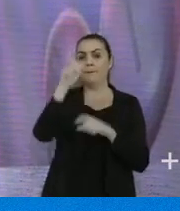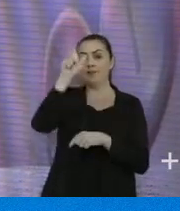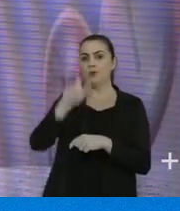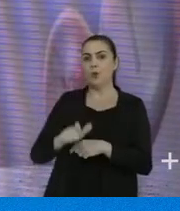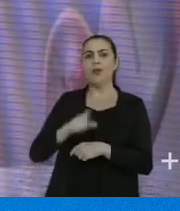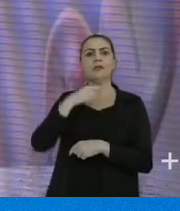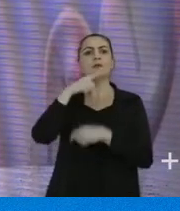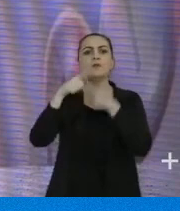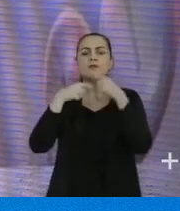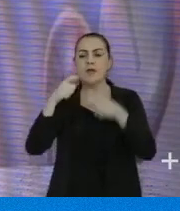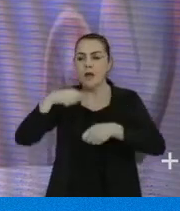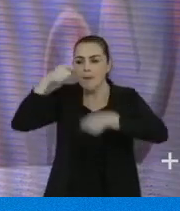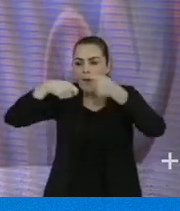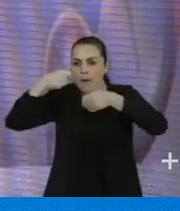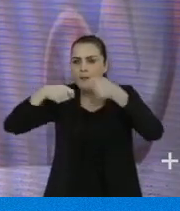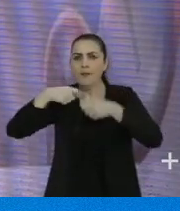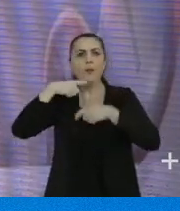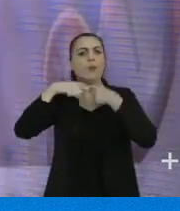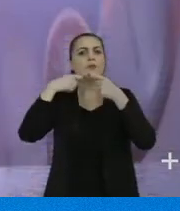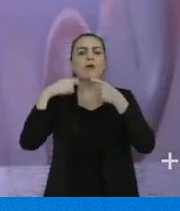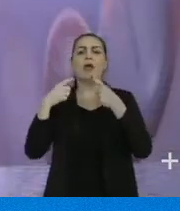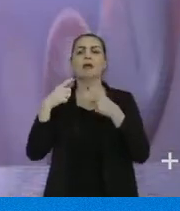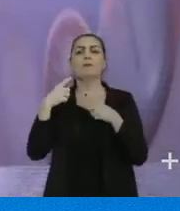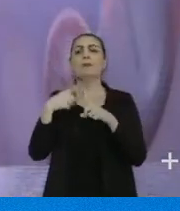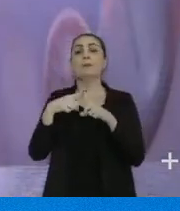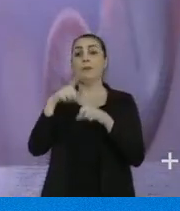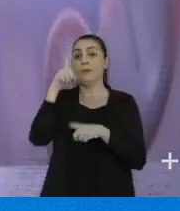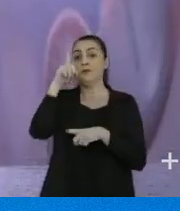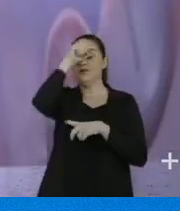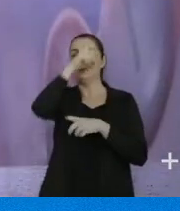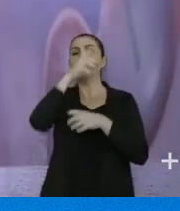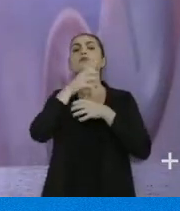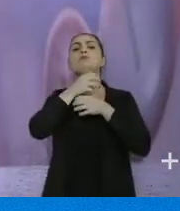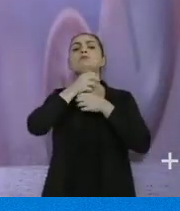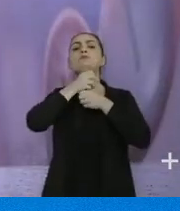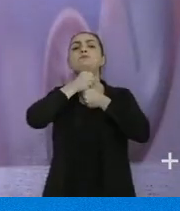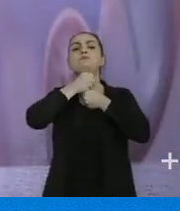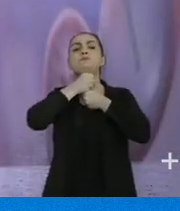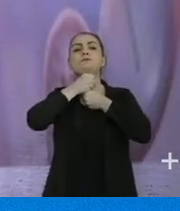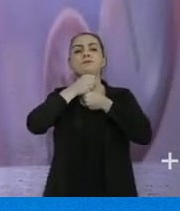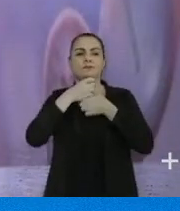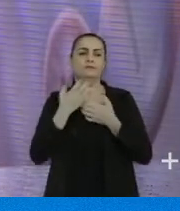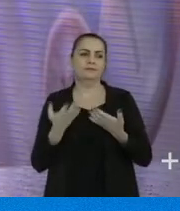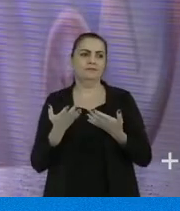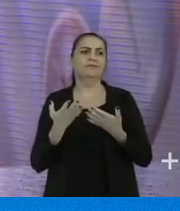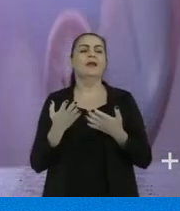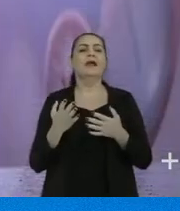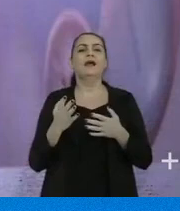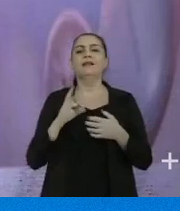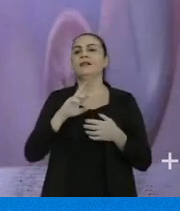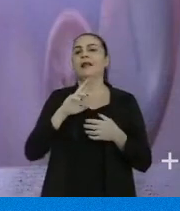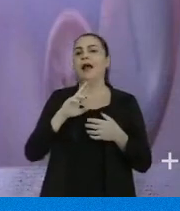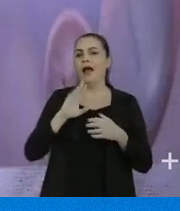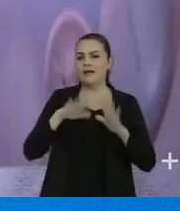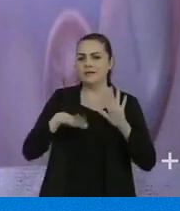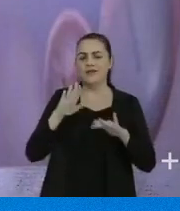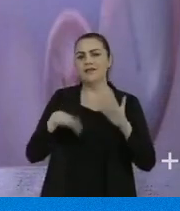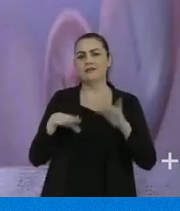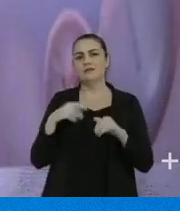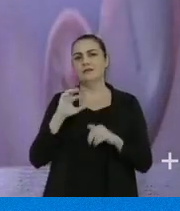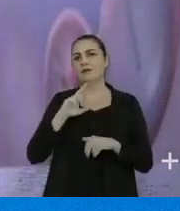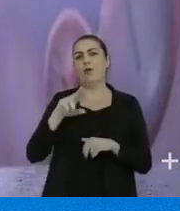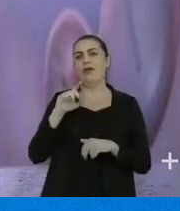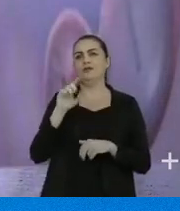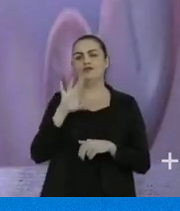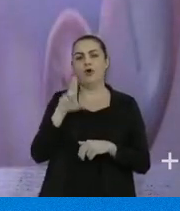só um período, depois o tratamento tem que ser continuado de outra forma, não é só usar um balão, emagrecer X quilos, tirar o balão, vai